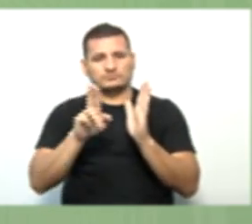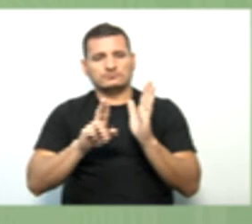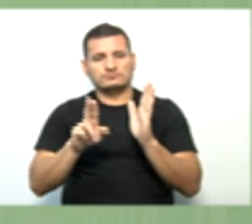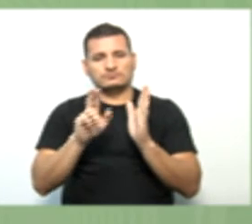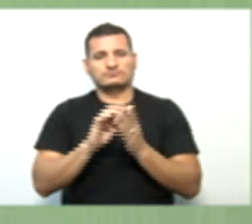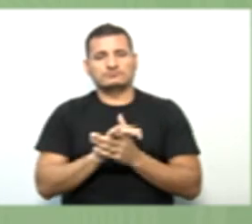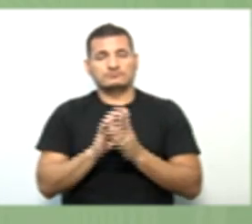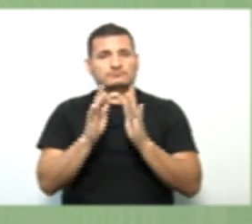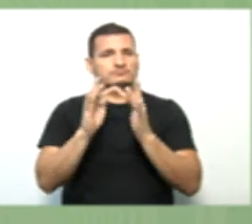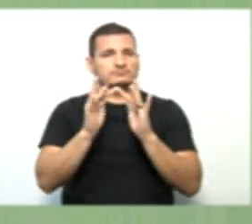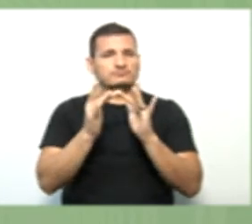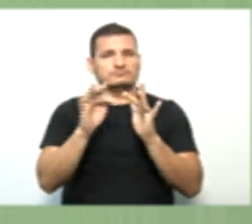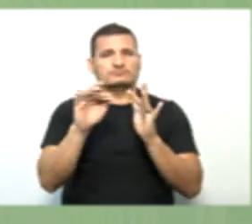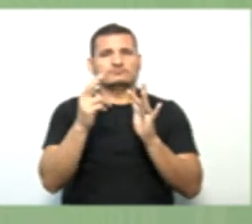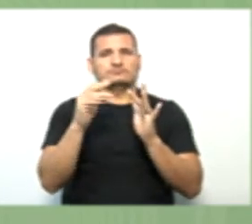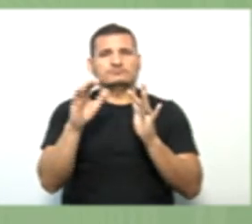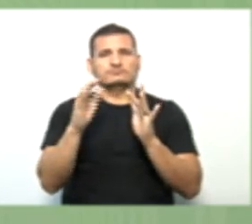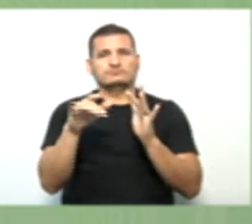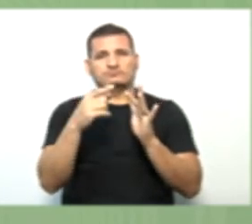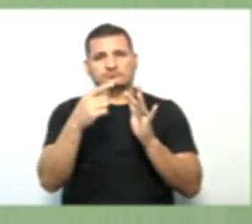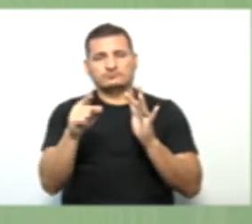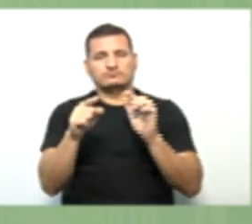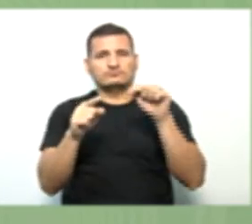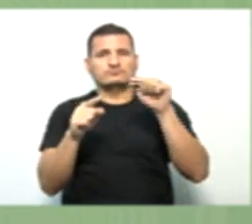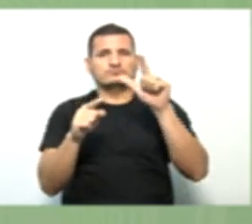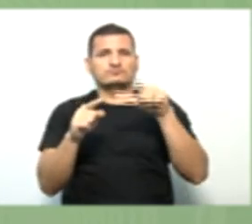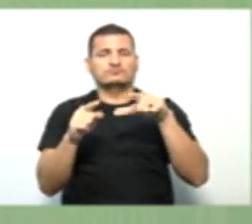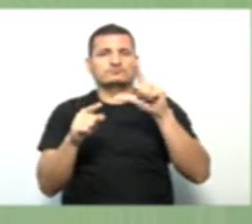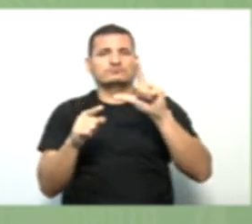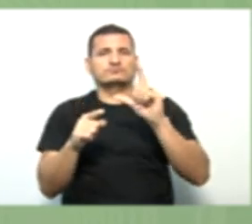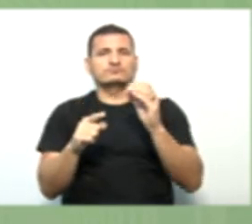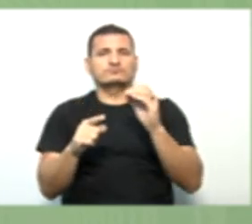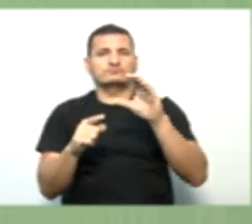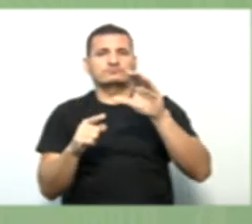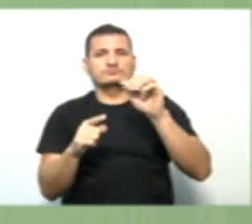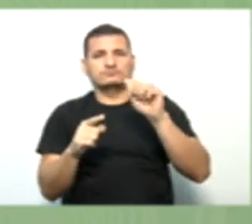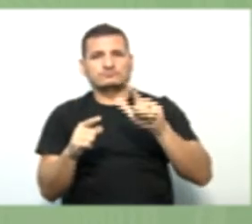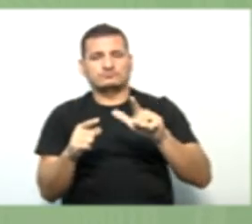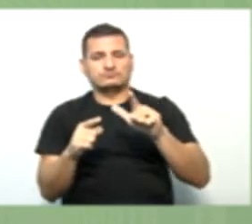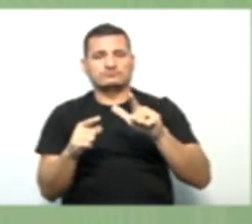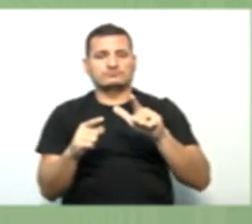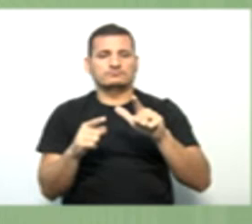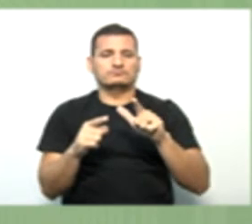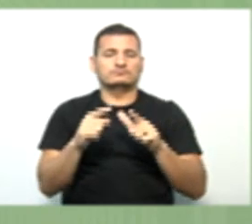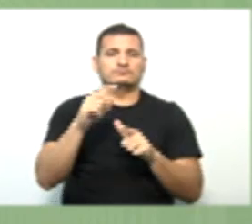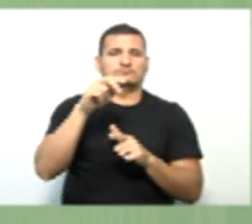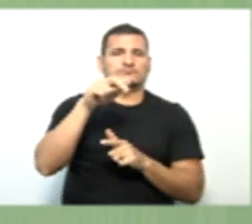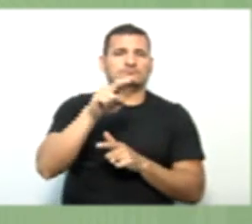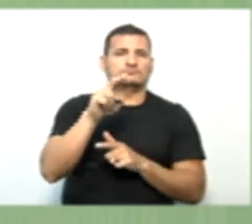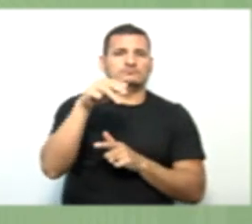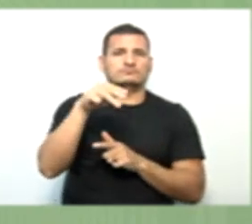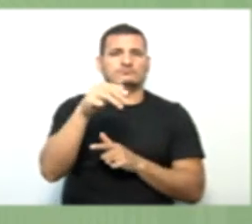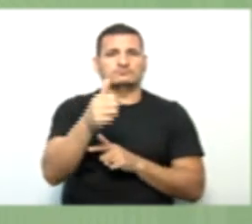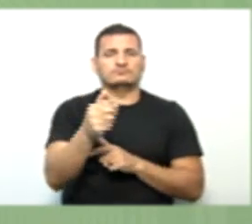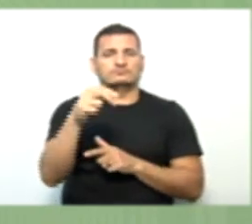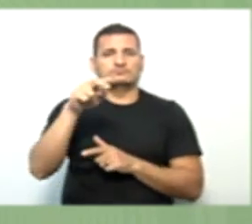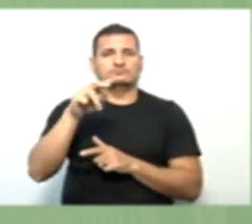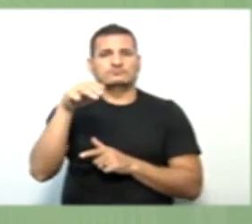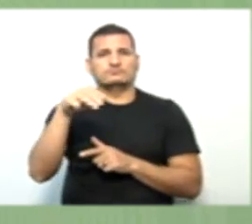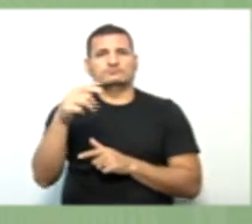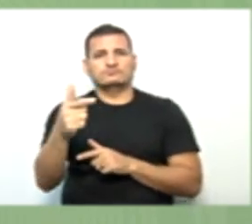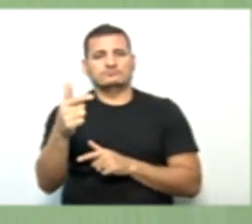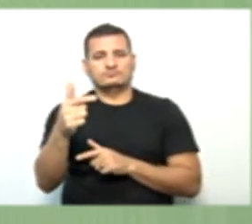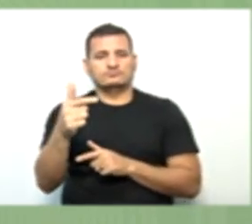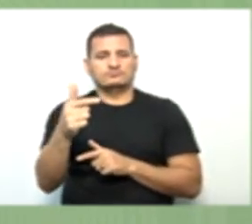uma função, nós temos o escopo local. Por exemplo, no 1, 2, valor soma, são variáveis que só existem no momento que